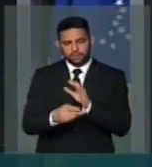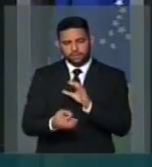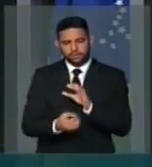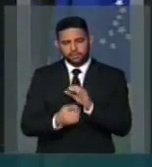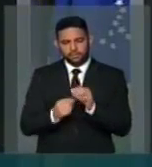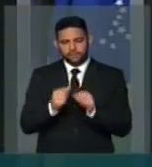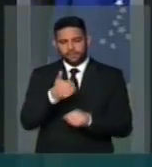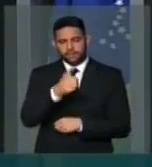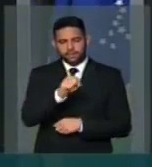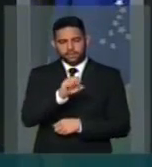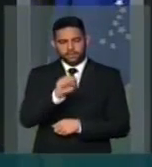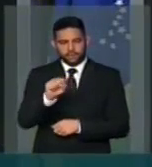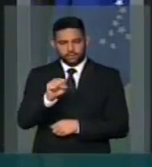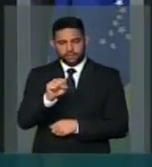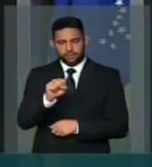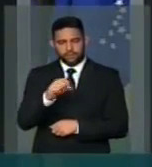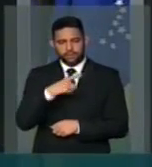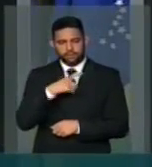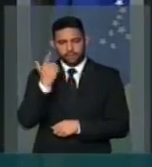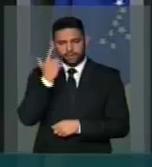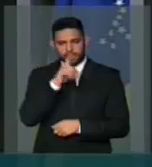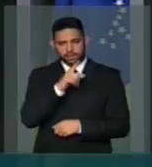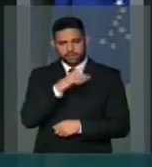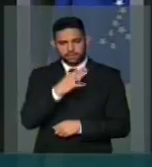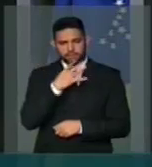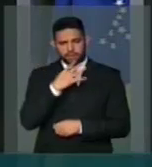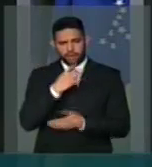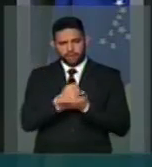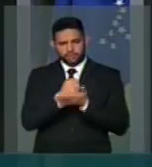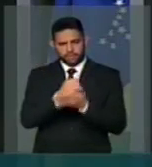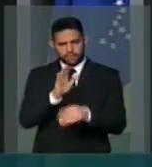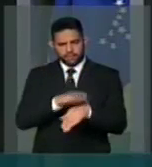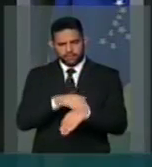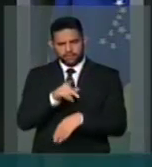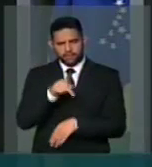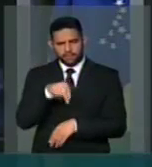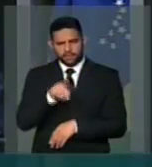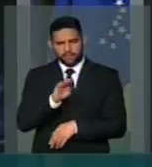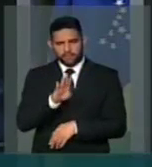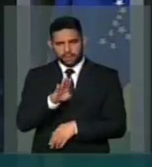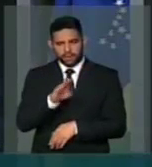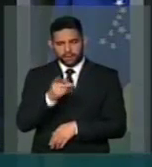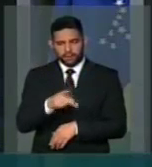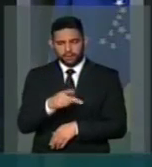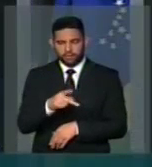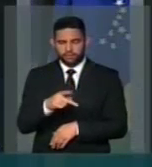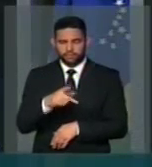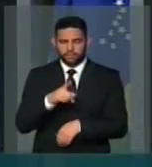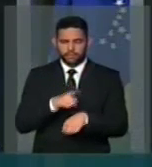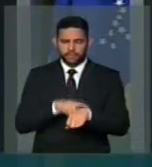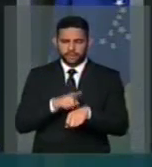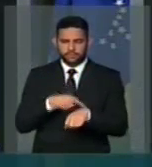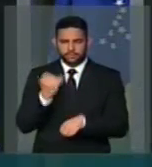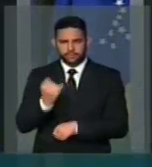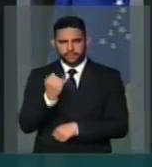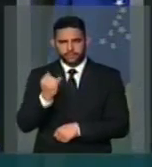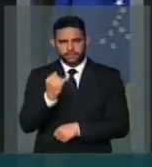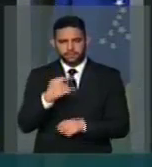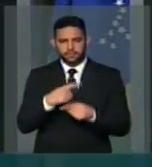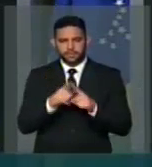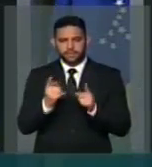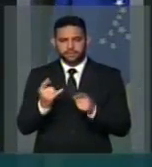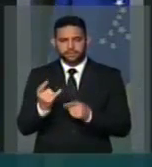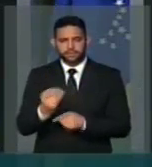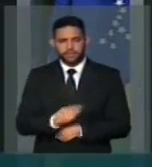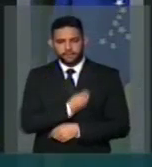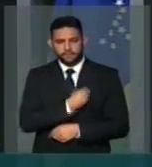Constituinte, como grande constitucionalista que queria ajudar muito o PMDB, naquele momento mais importante